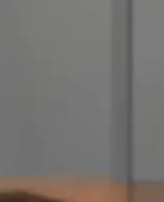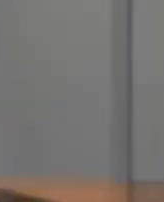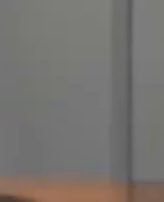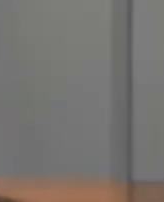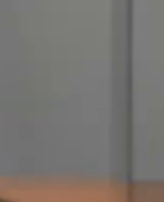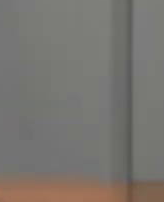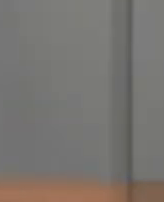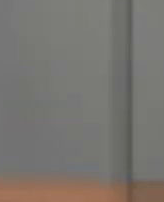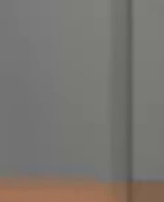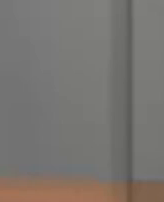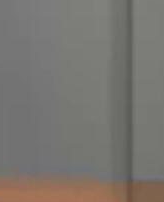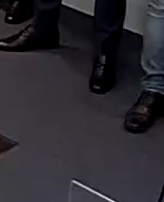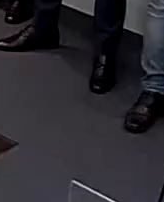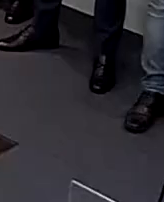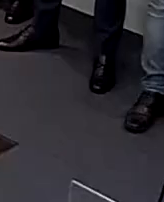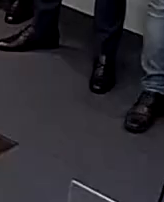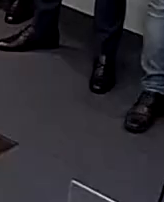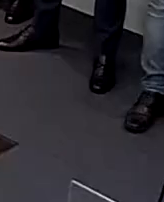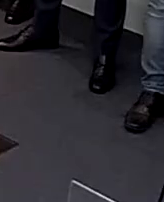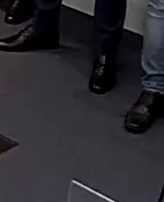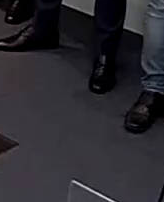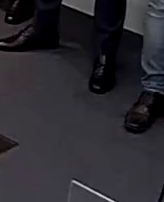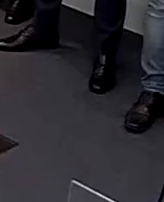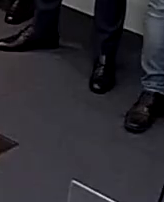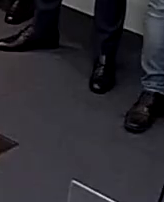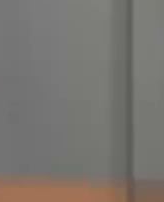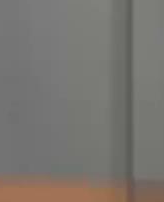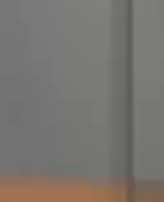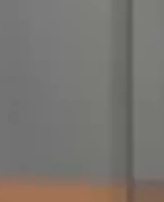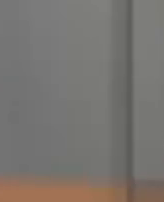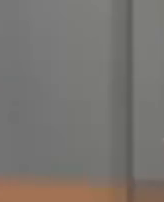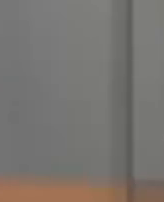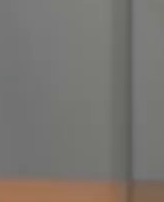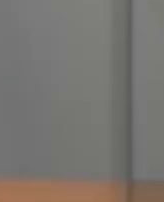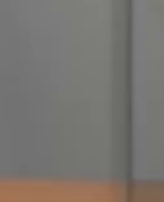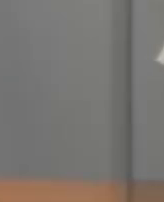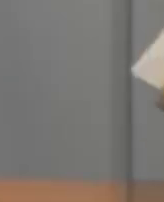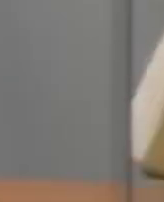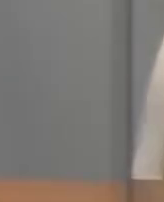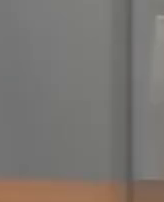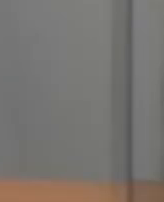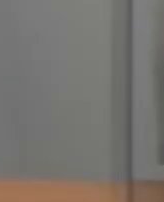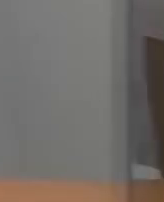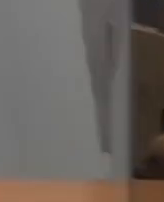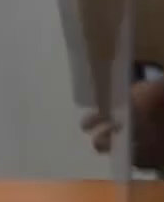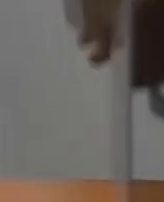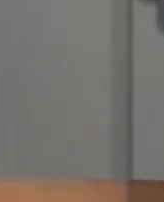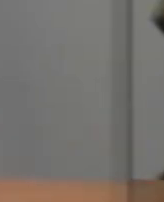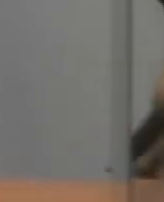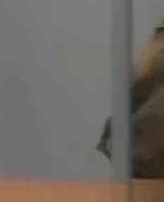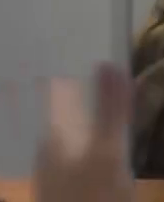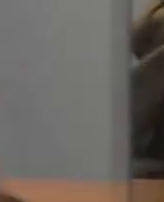Muito obrigado declaro encerrada a sessão continue treinando por ingressar a força estejam aptos aí altaf